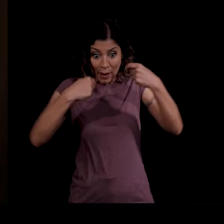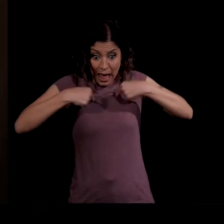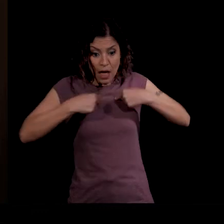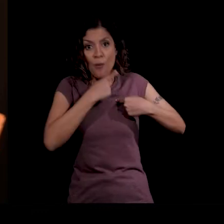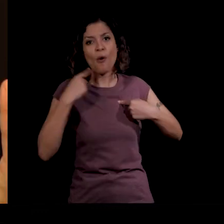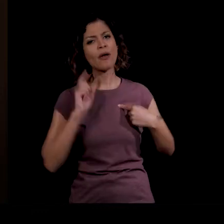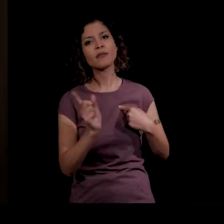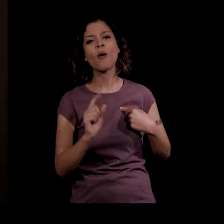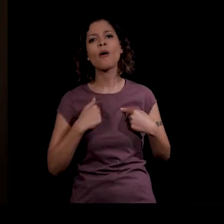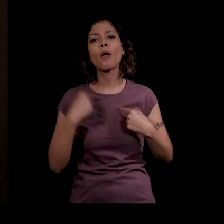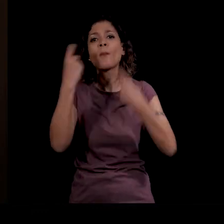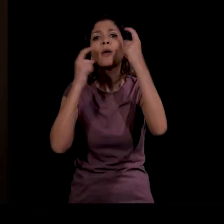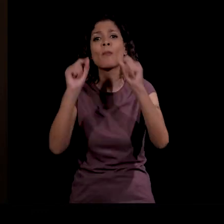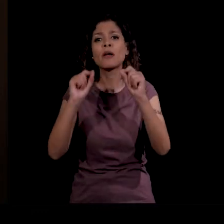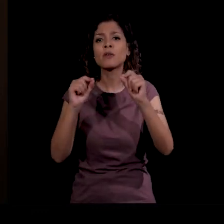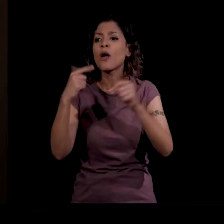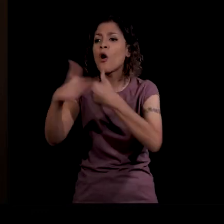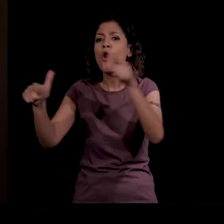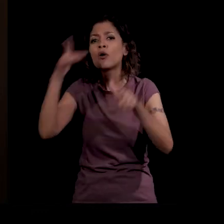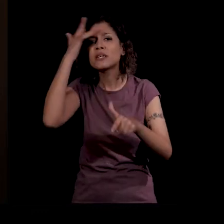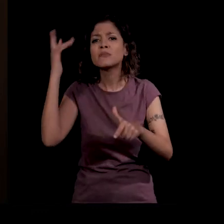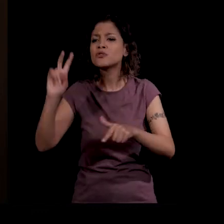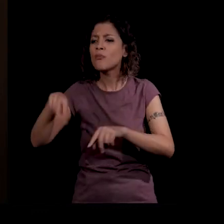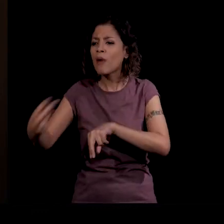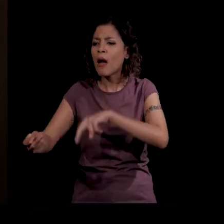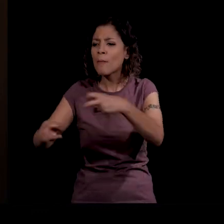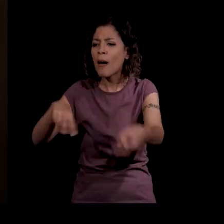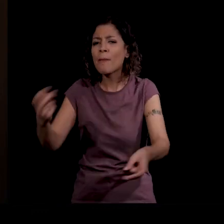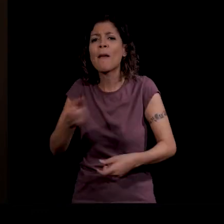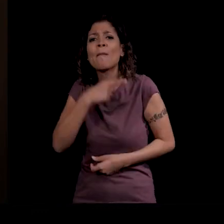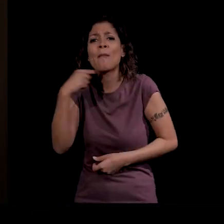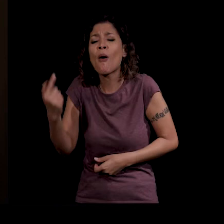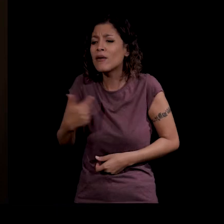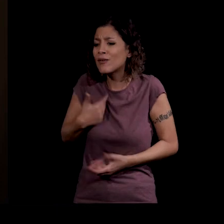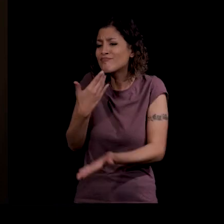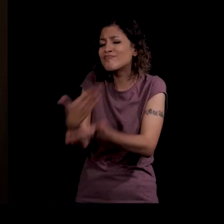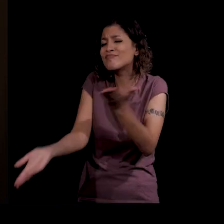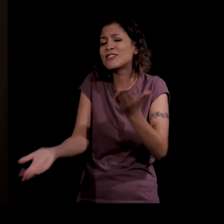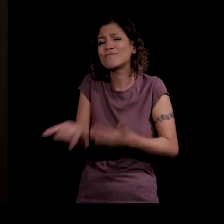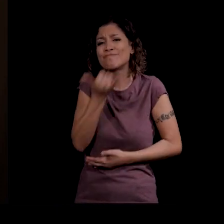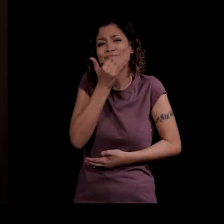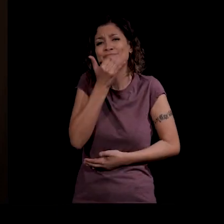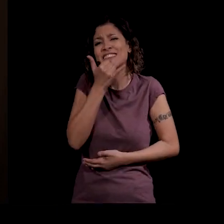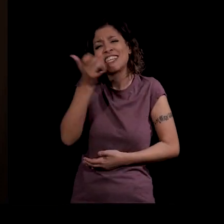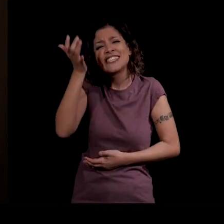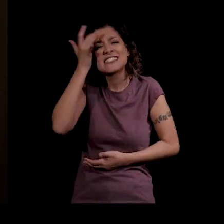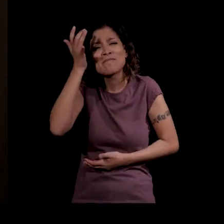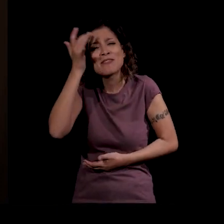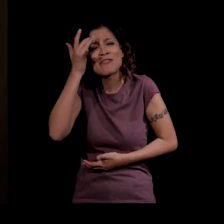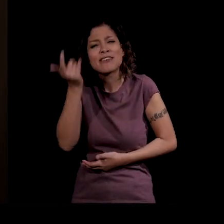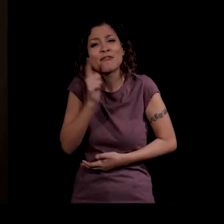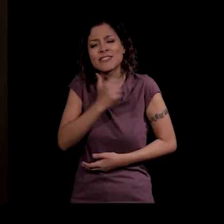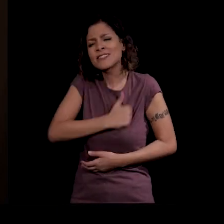temo por sobreviver às mortes, sabe? Por sobreviver às perdas. Essa maturidade, essa sabedoria, né? De